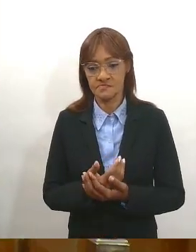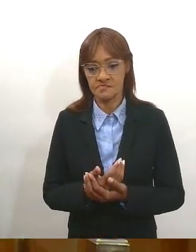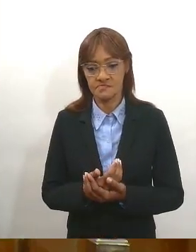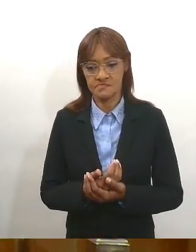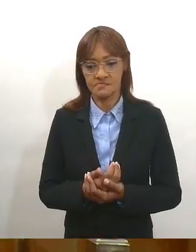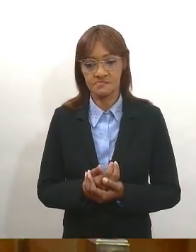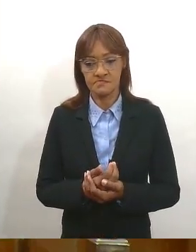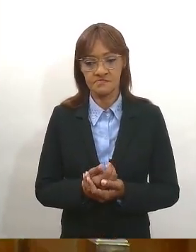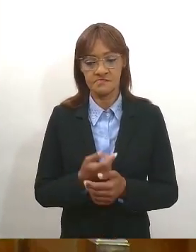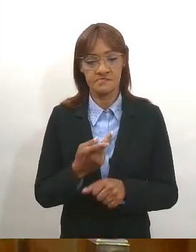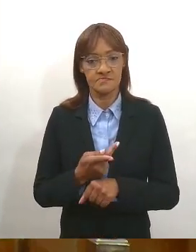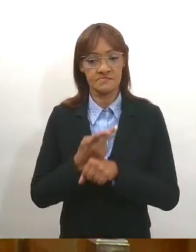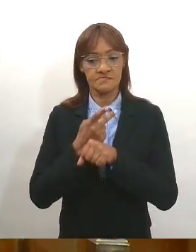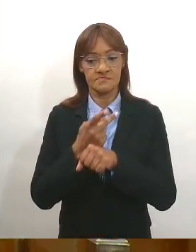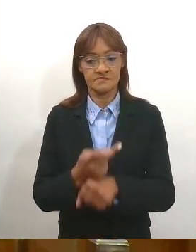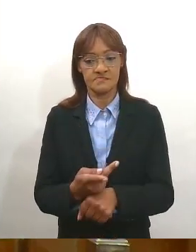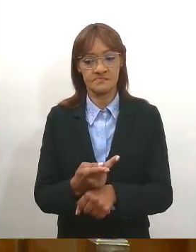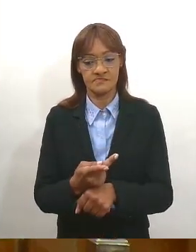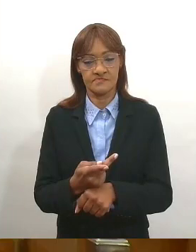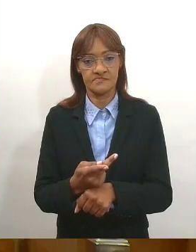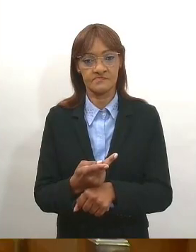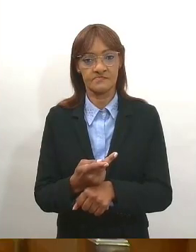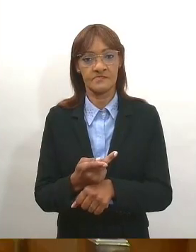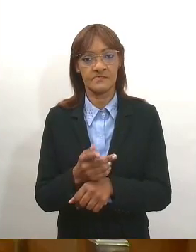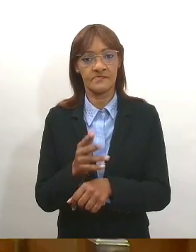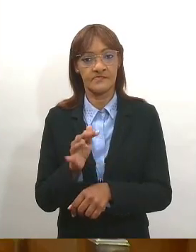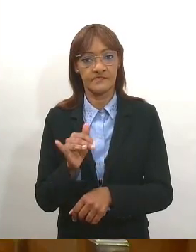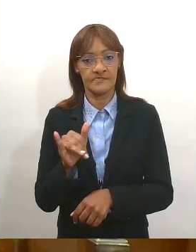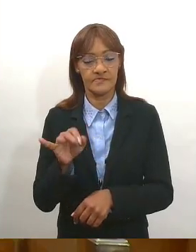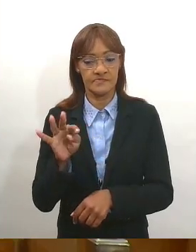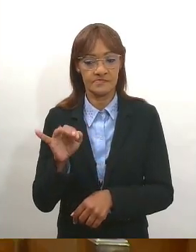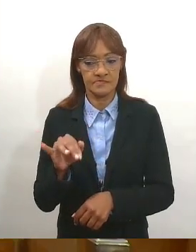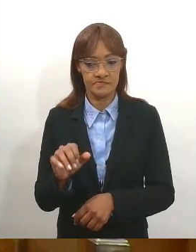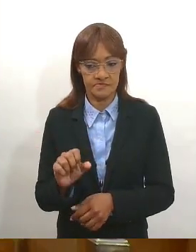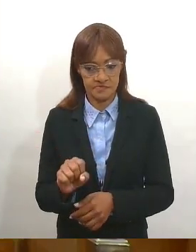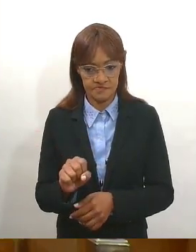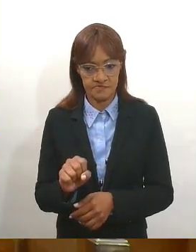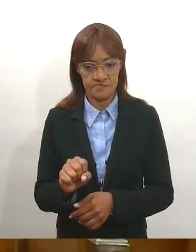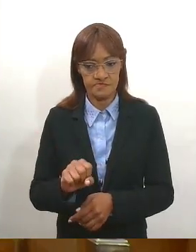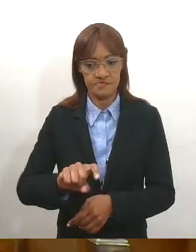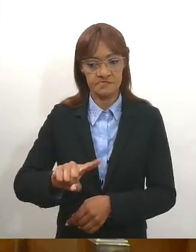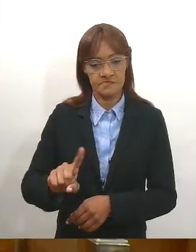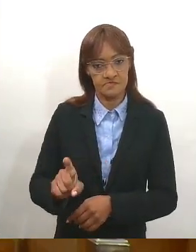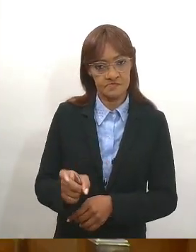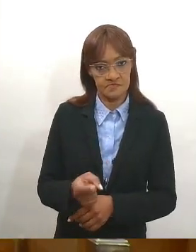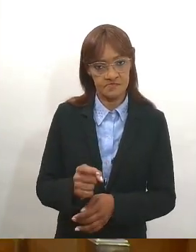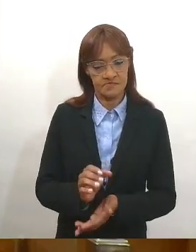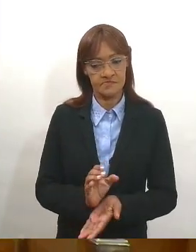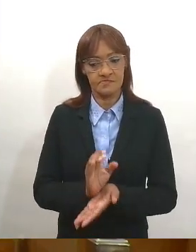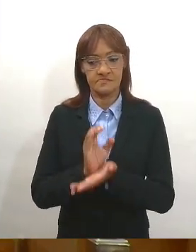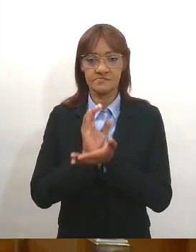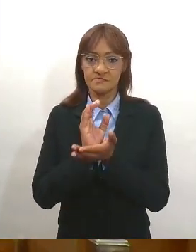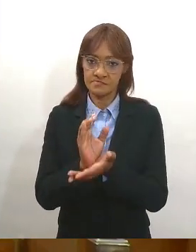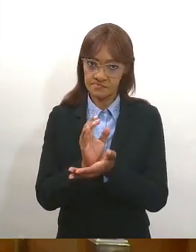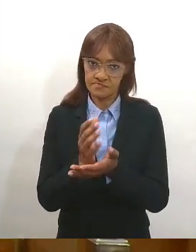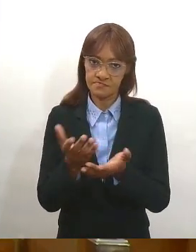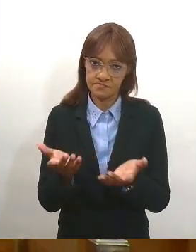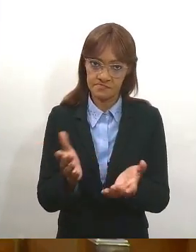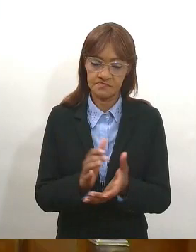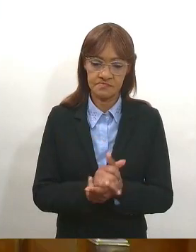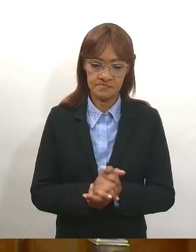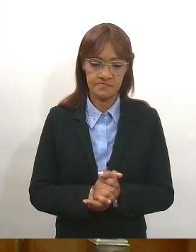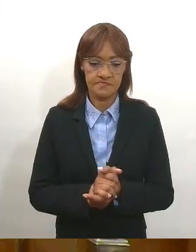é um ex-conselheiro que infelizmente, né, faleceu em 2021,